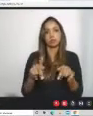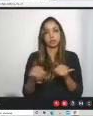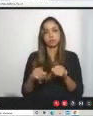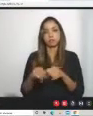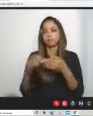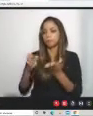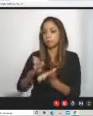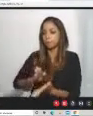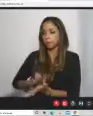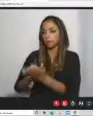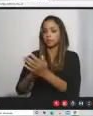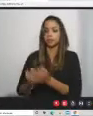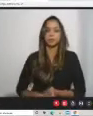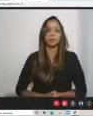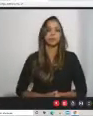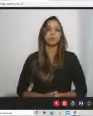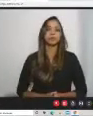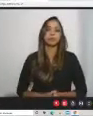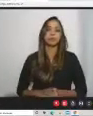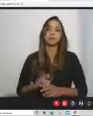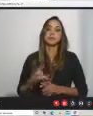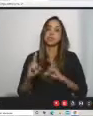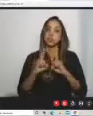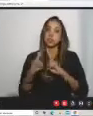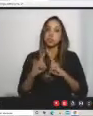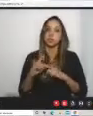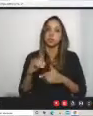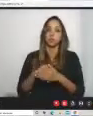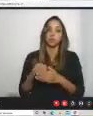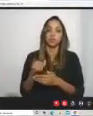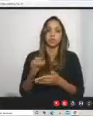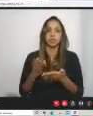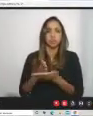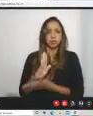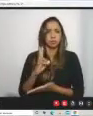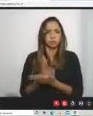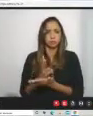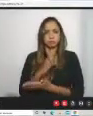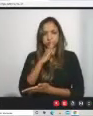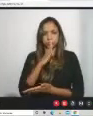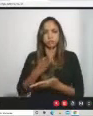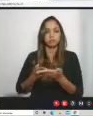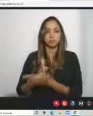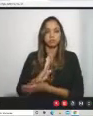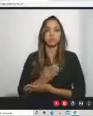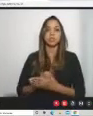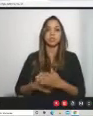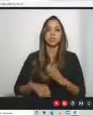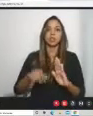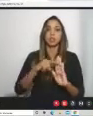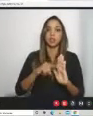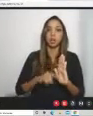Em discussão? Em votação, aqueles que aprovam, pensam como se encontram. Prova. Último item da pauta é o projeto